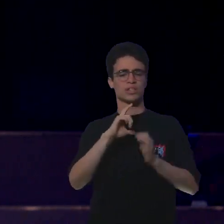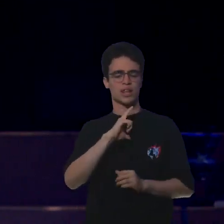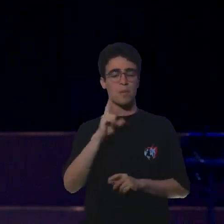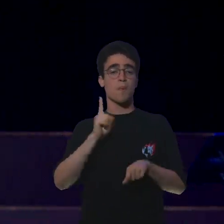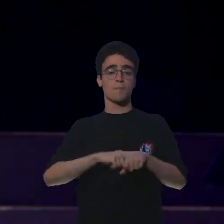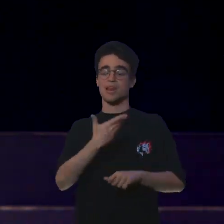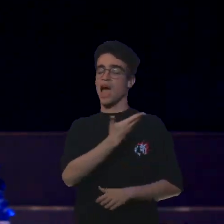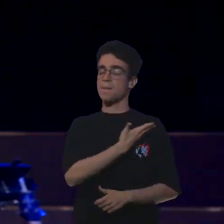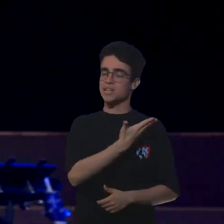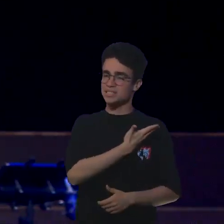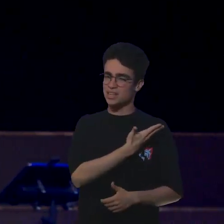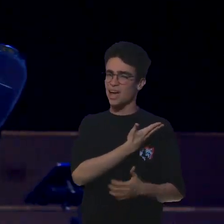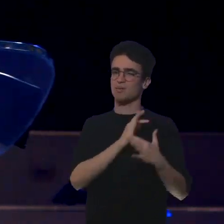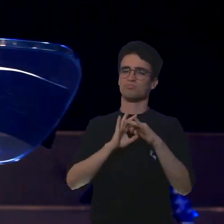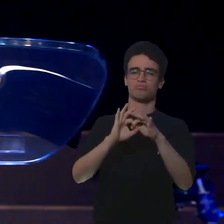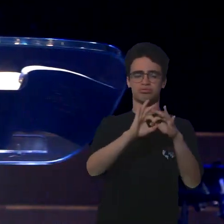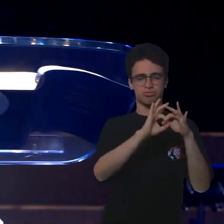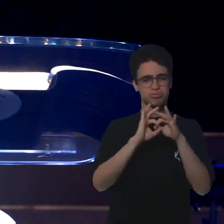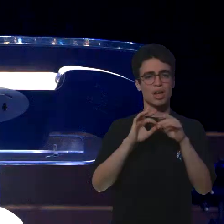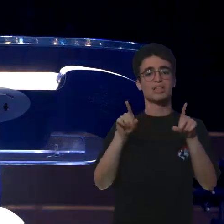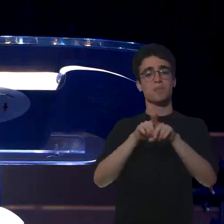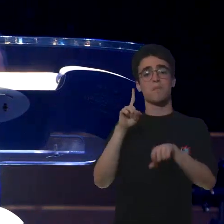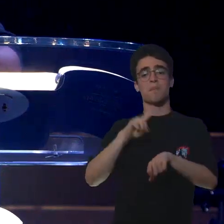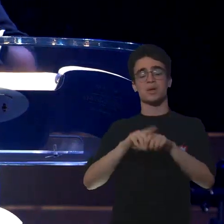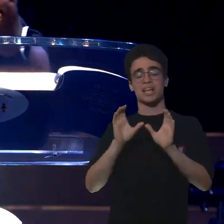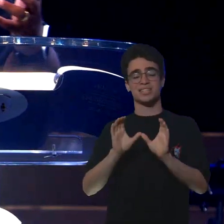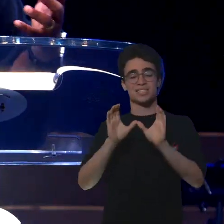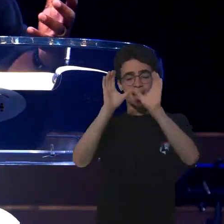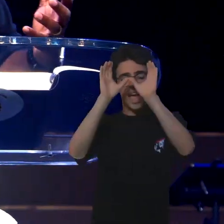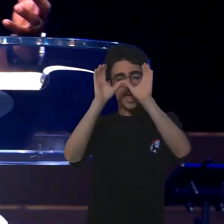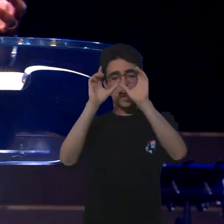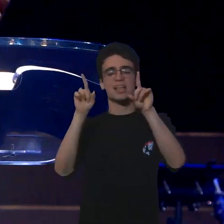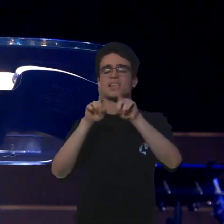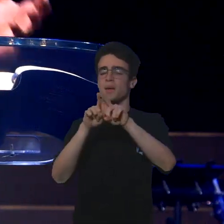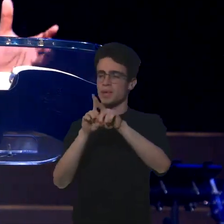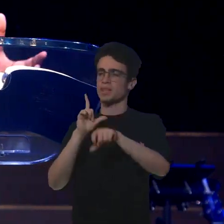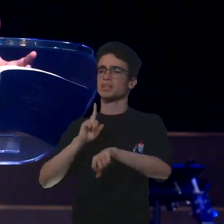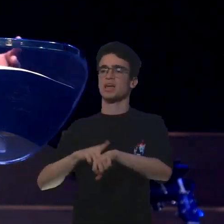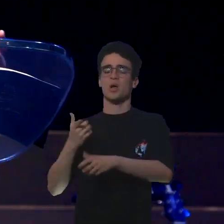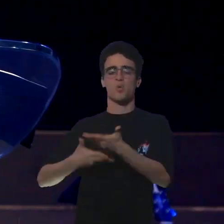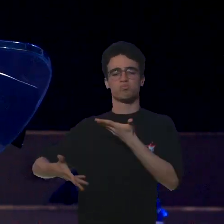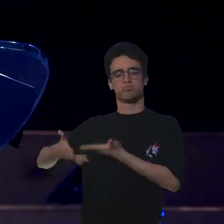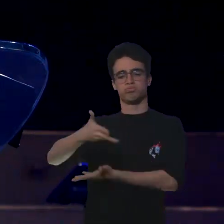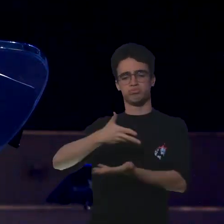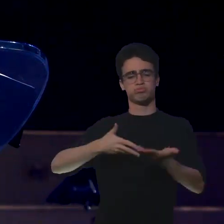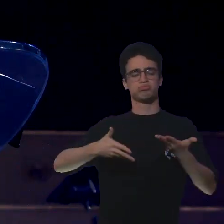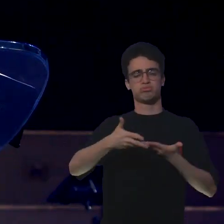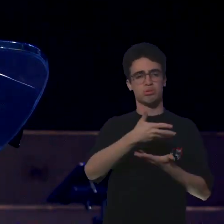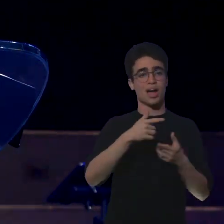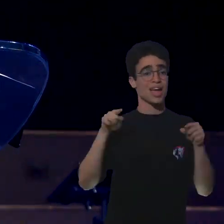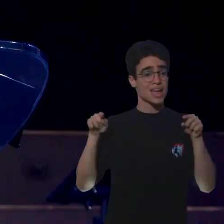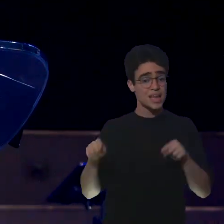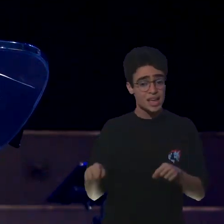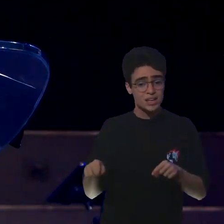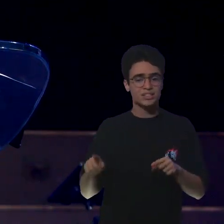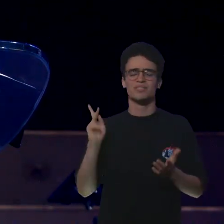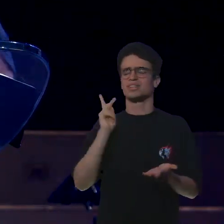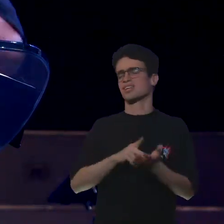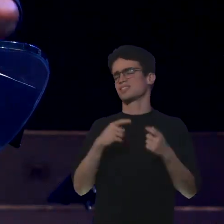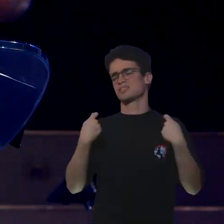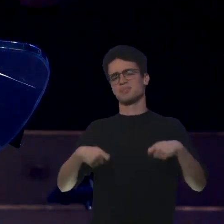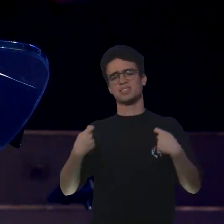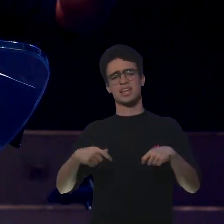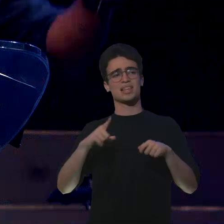a comunhão no tempo de ceia, no tempo que a gente está vivendo como igreja. E essa comunhão ela precisa se